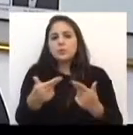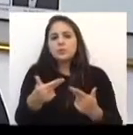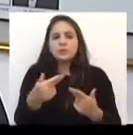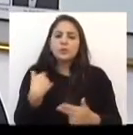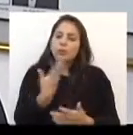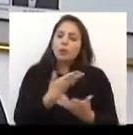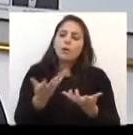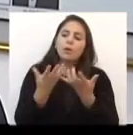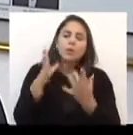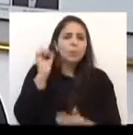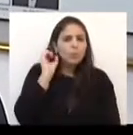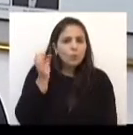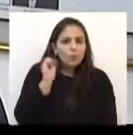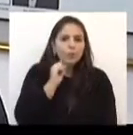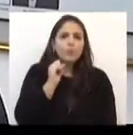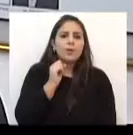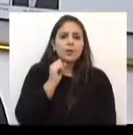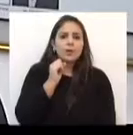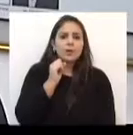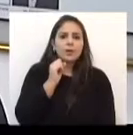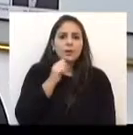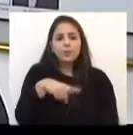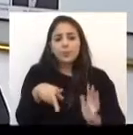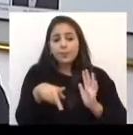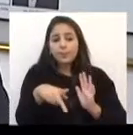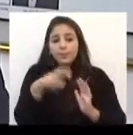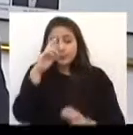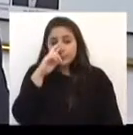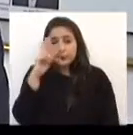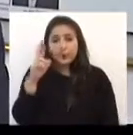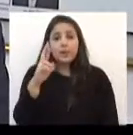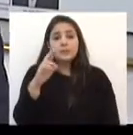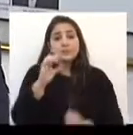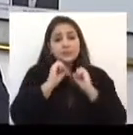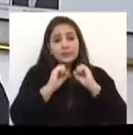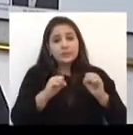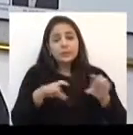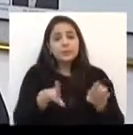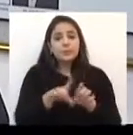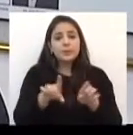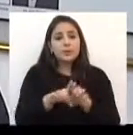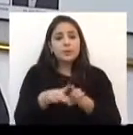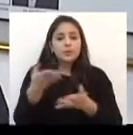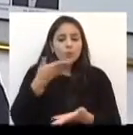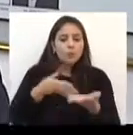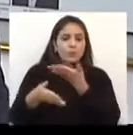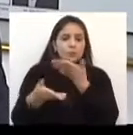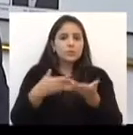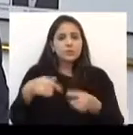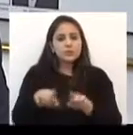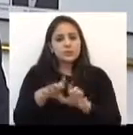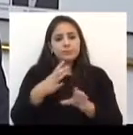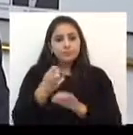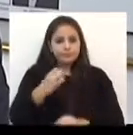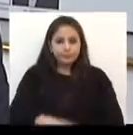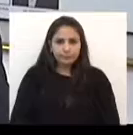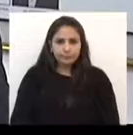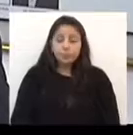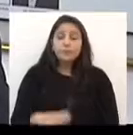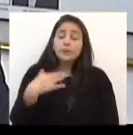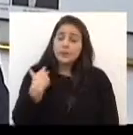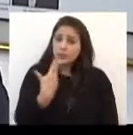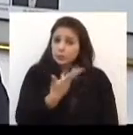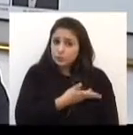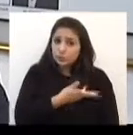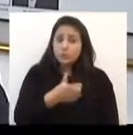ouvir, o proprietário, a secretária, todos que estiveram envolvidos com a compra dessa grama que tem índice de superfaturamento. O que nós